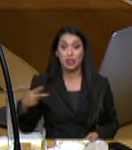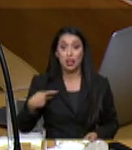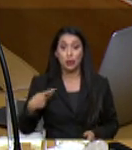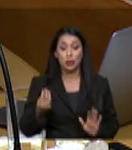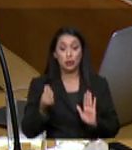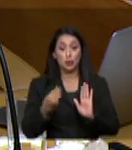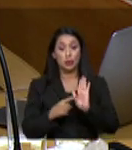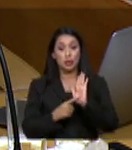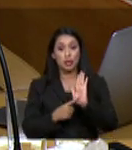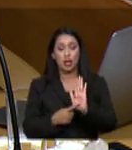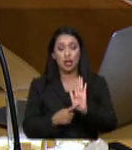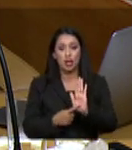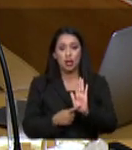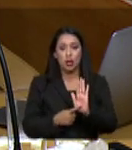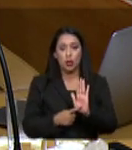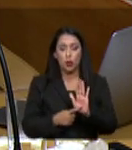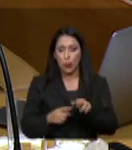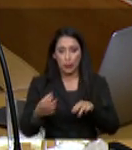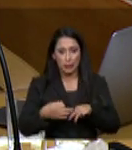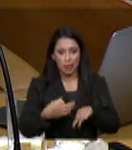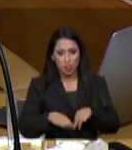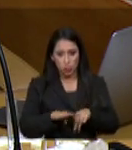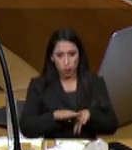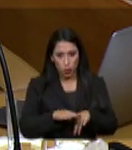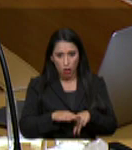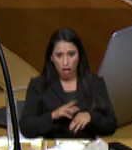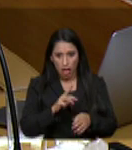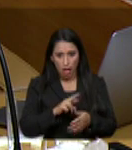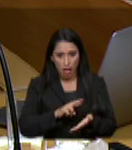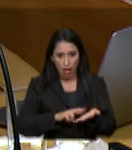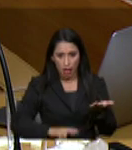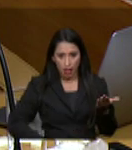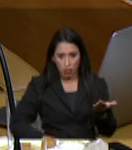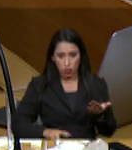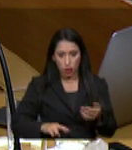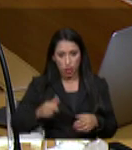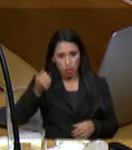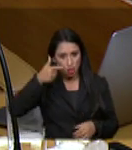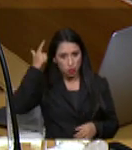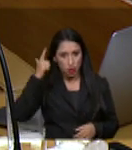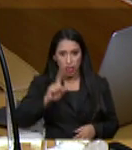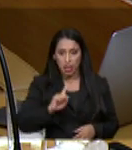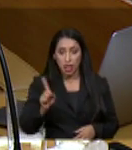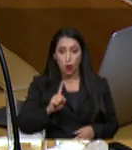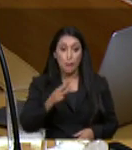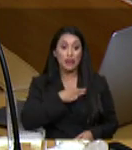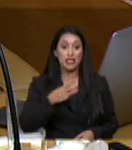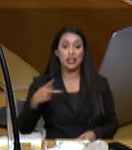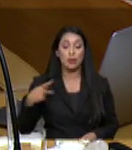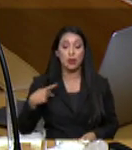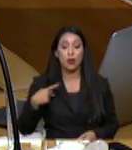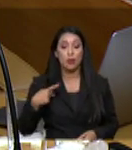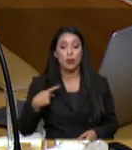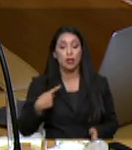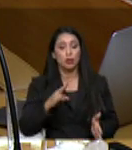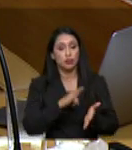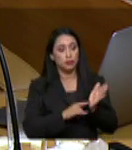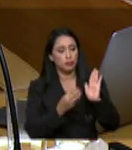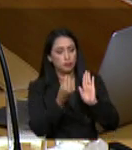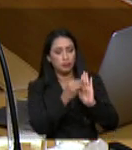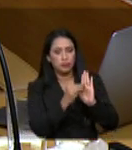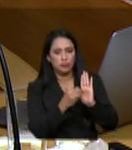não relator o Ministro Alexandre de Moraes que o ministério público diz segundo consta do boletim